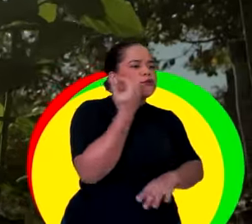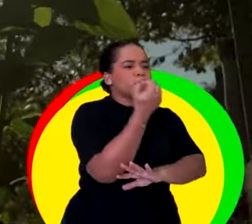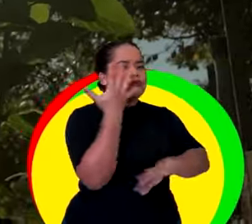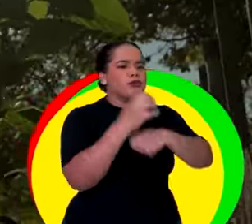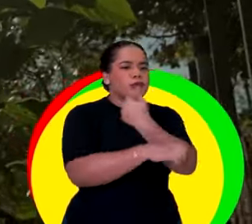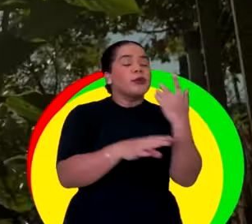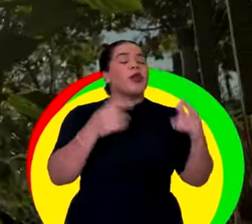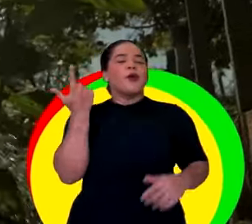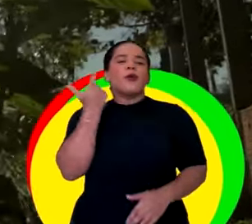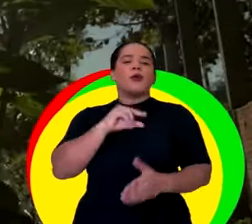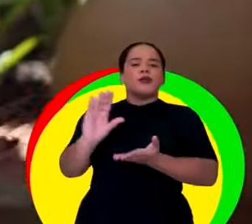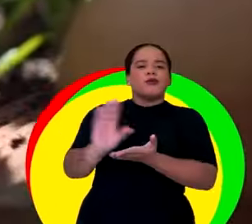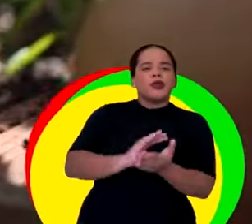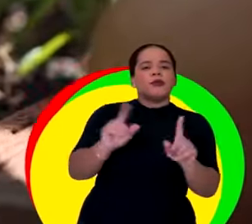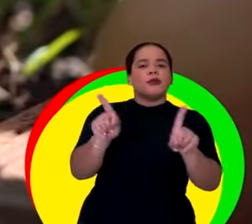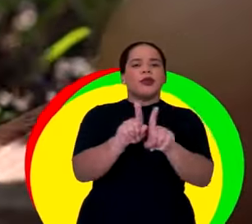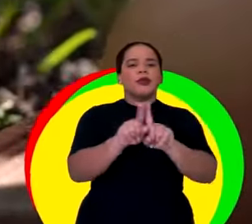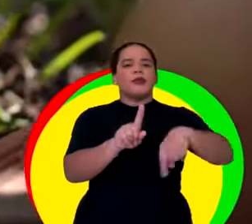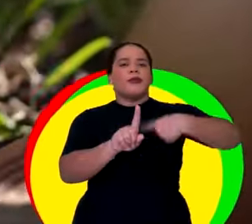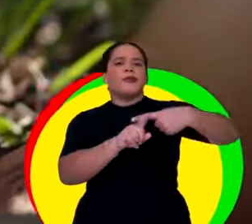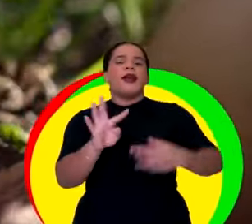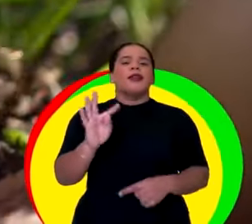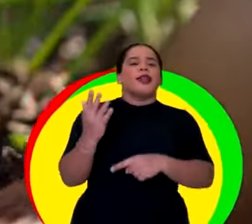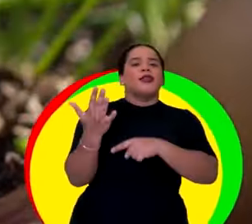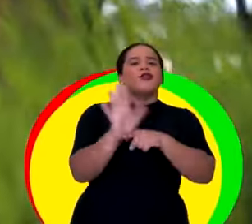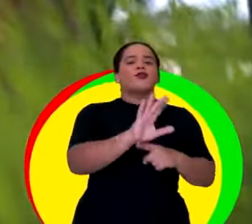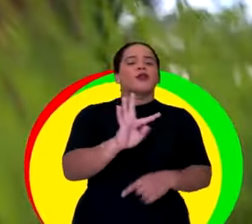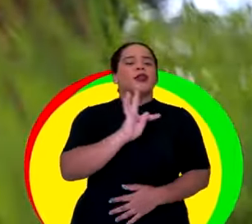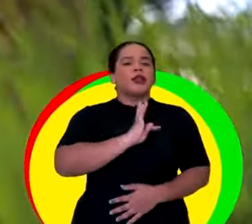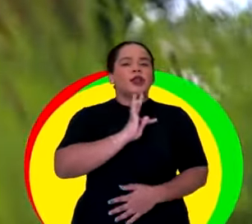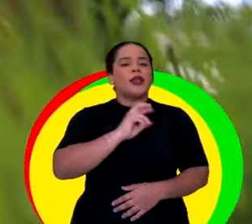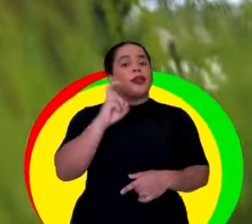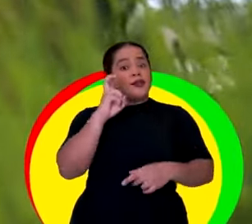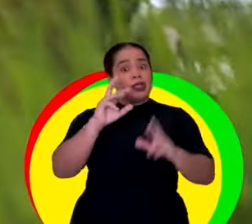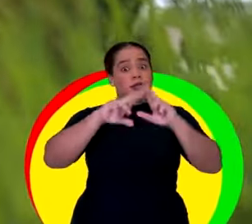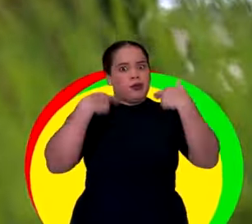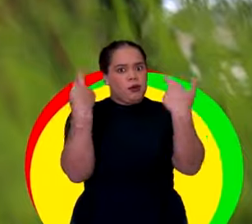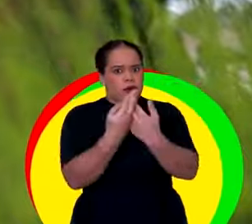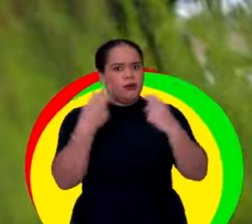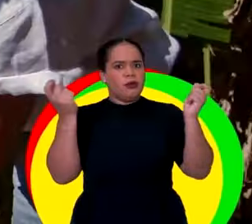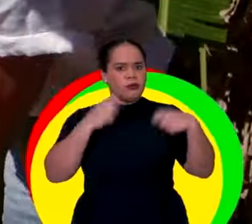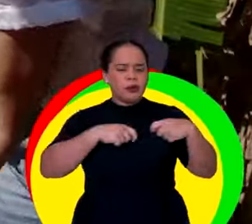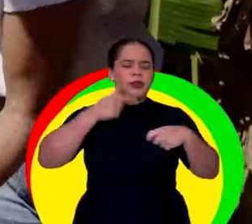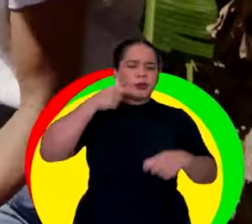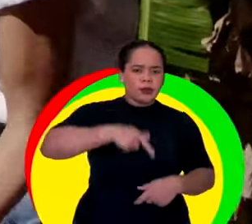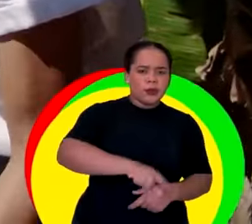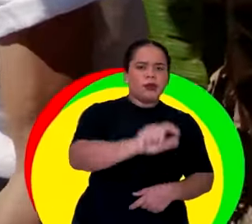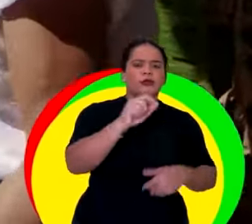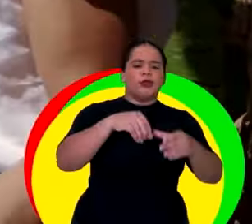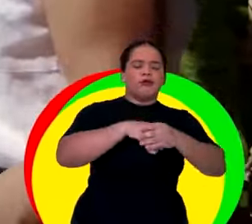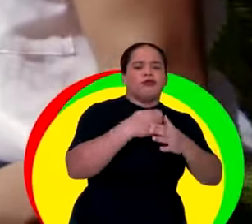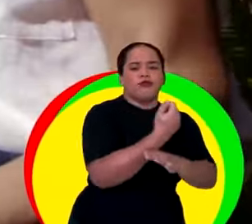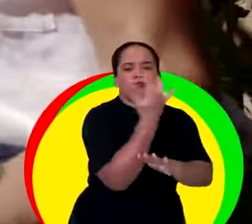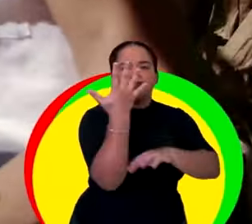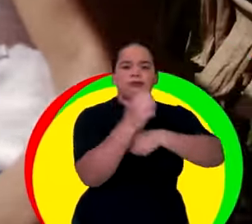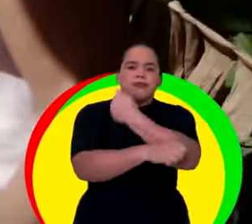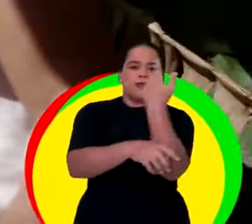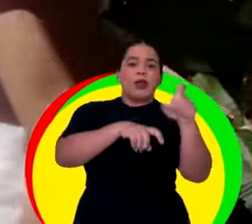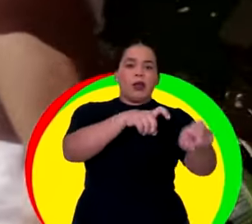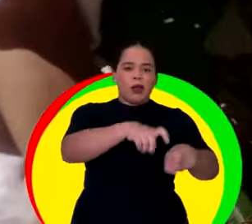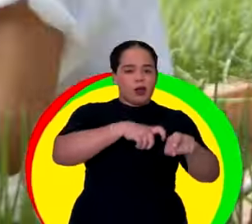financeiro e o auxílio também os técnicos vieram aqui fizeram cinco reunião para poder a gente continuar né com a